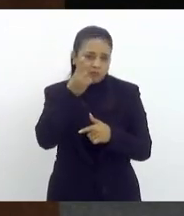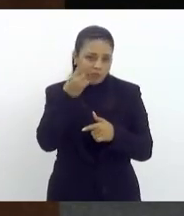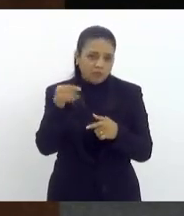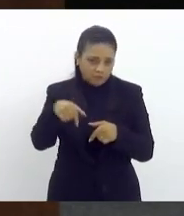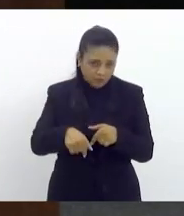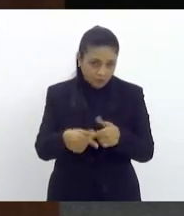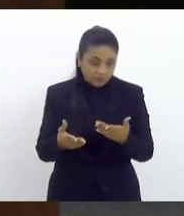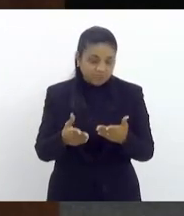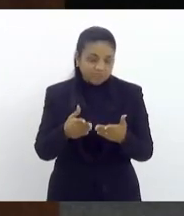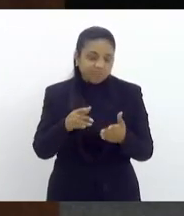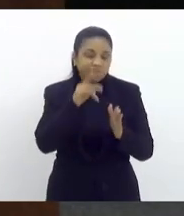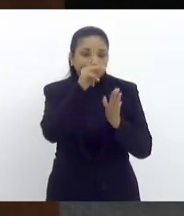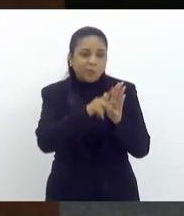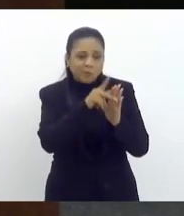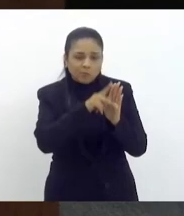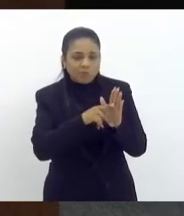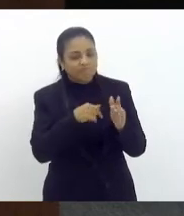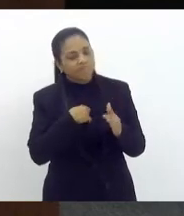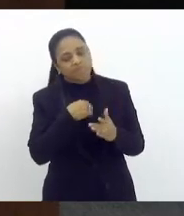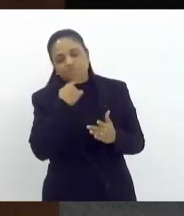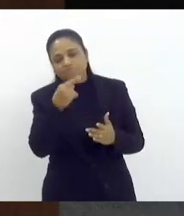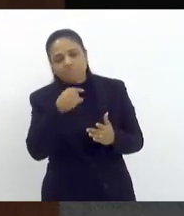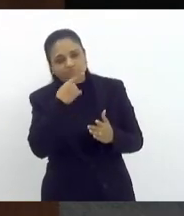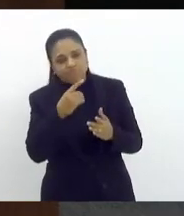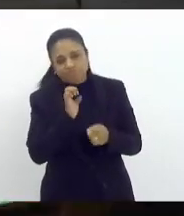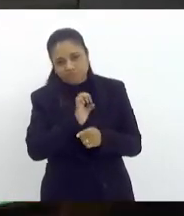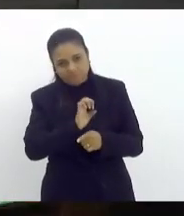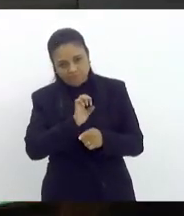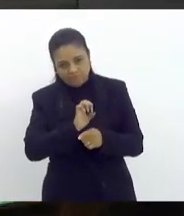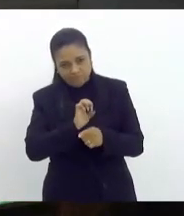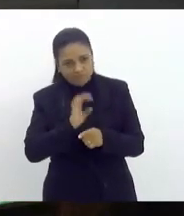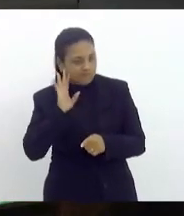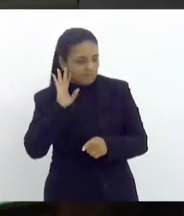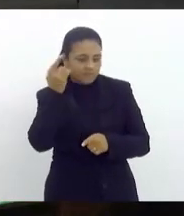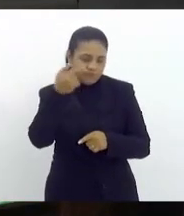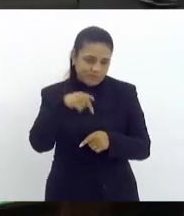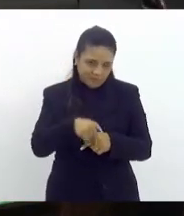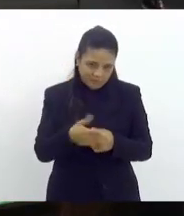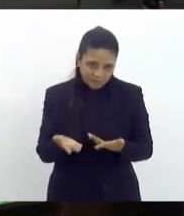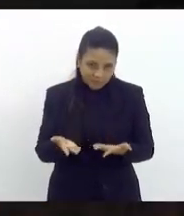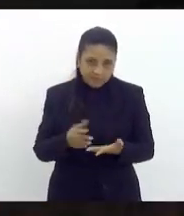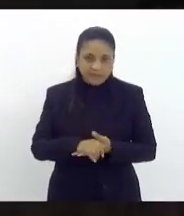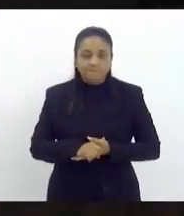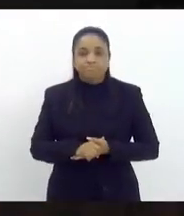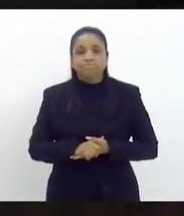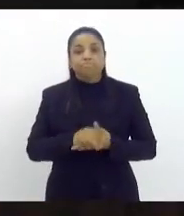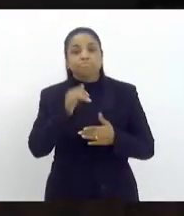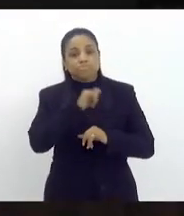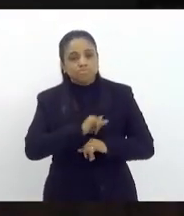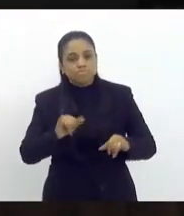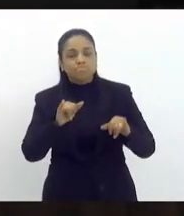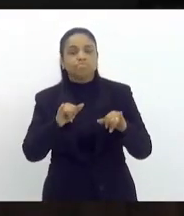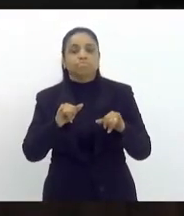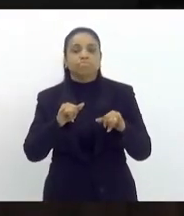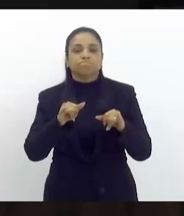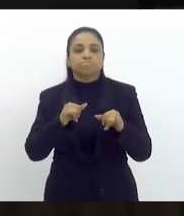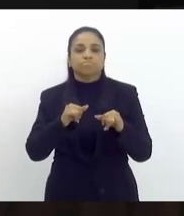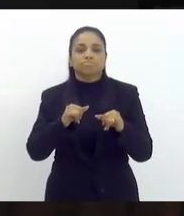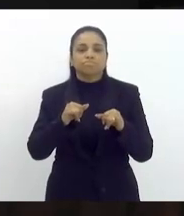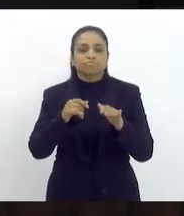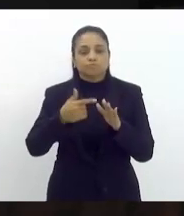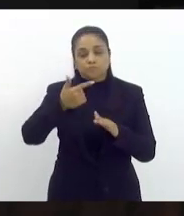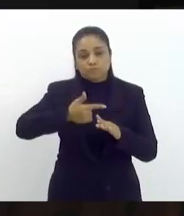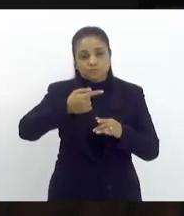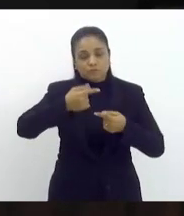projeto não dá conta dos problemas do Estado do Rio de Janeiro obrigado presidente obrigado deputado Yuri anuncio anuncio em tramitação ordinária em